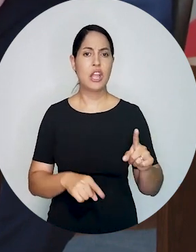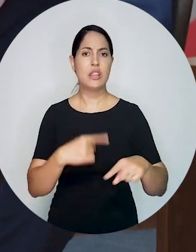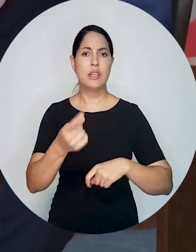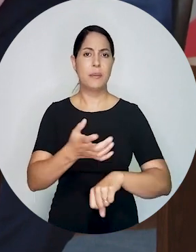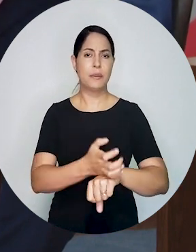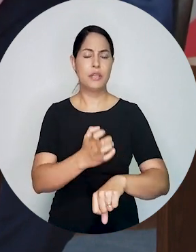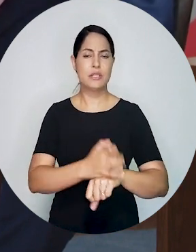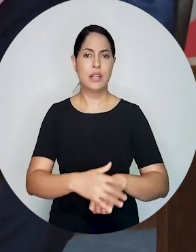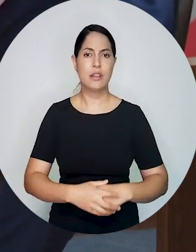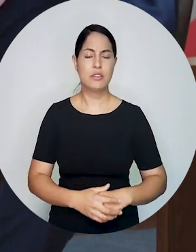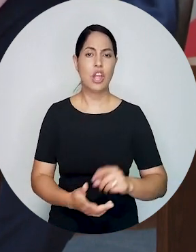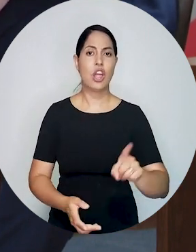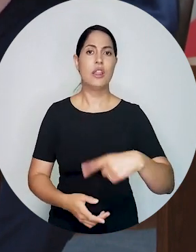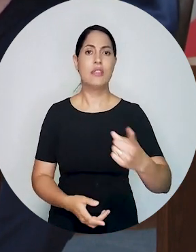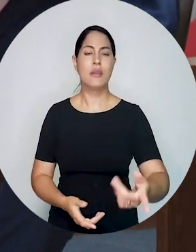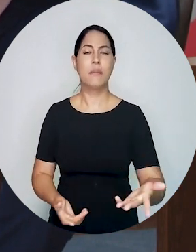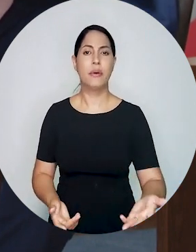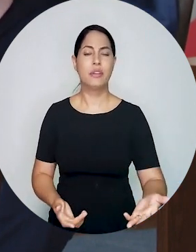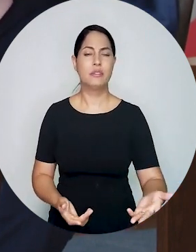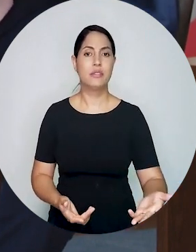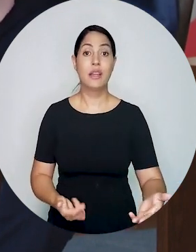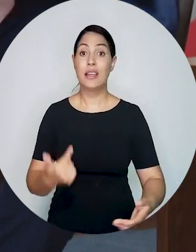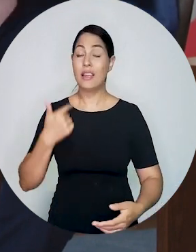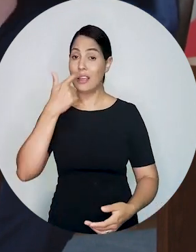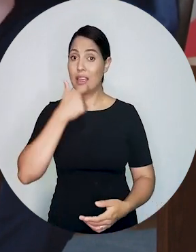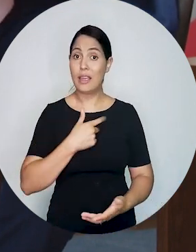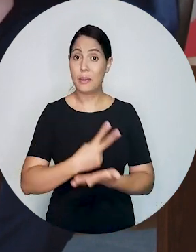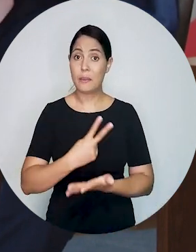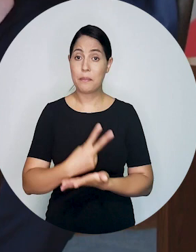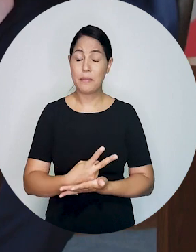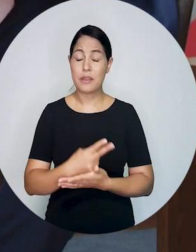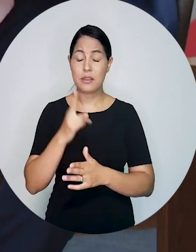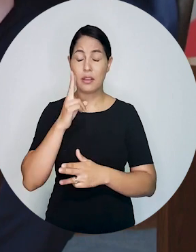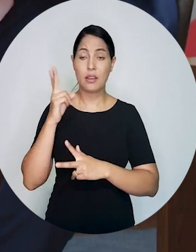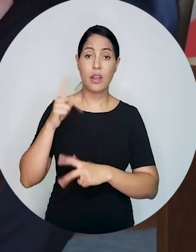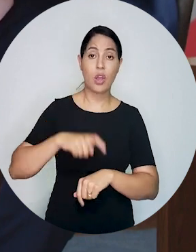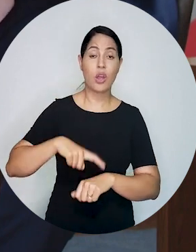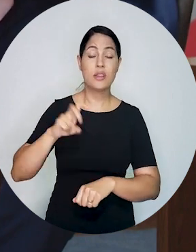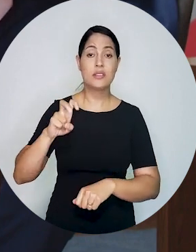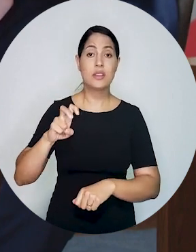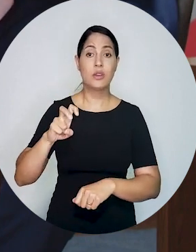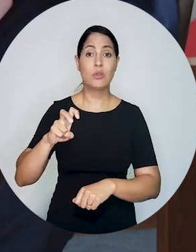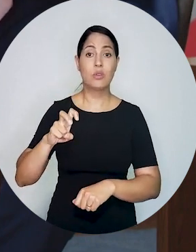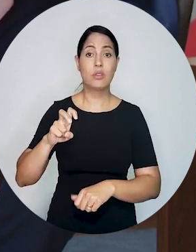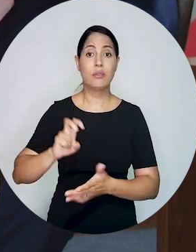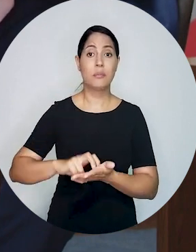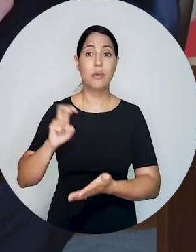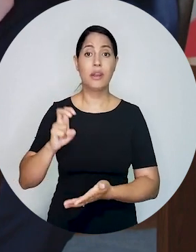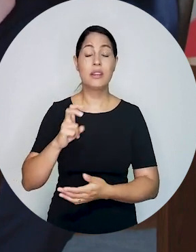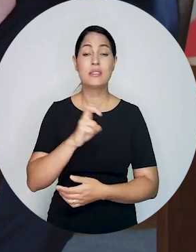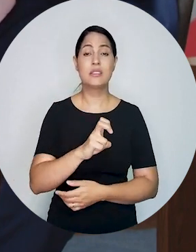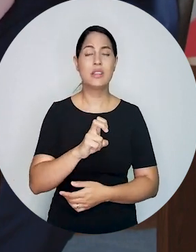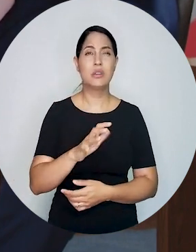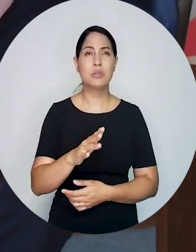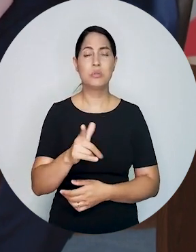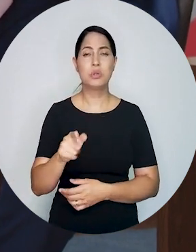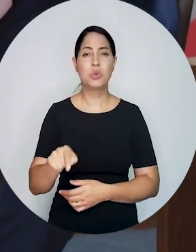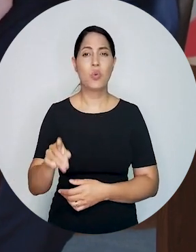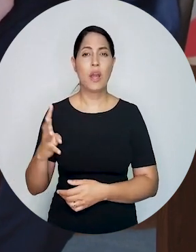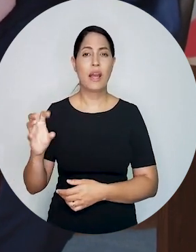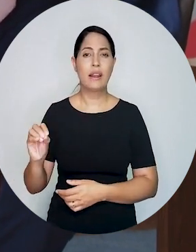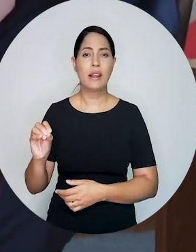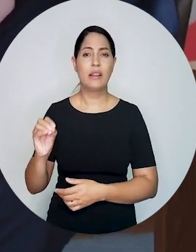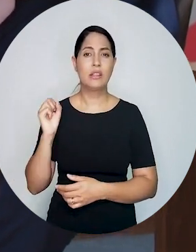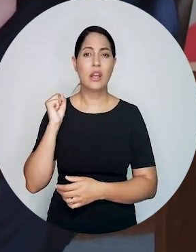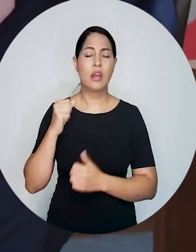no horário. Cara, enquanto eu falo assim, eu acordava às 5 horas da manhã, pegava o ônibus 5h40, com mochila, com marmita, com tudo. né?